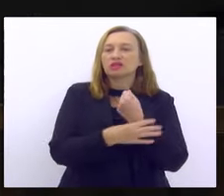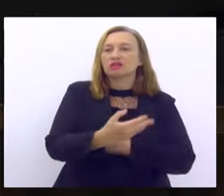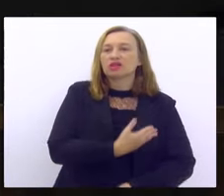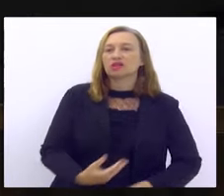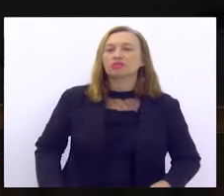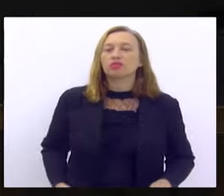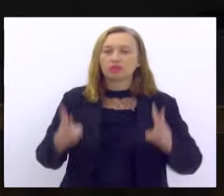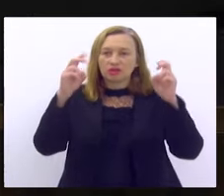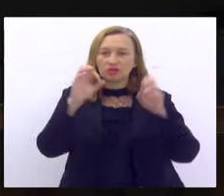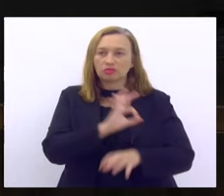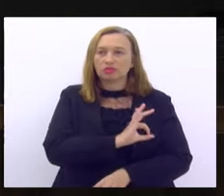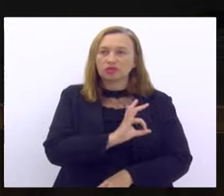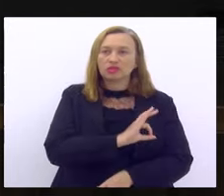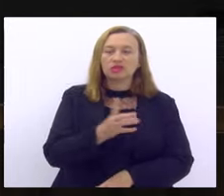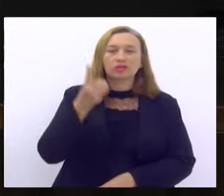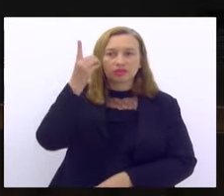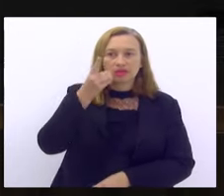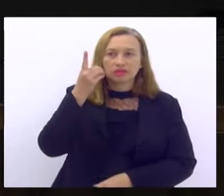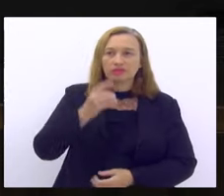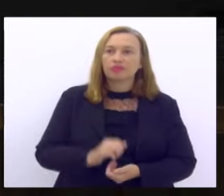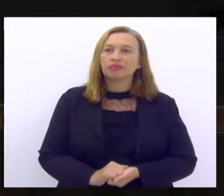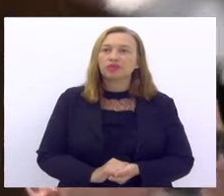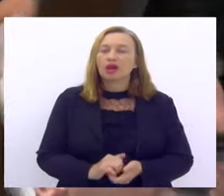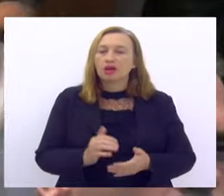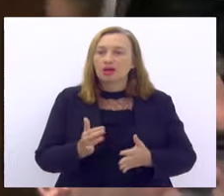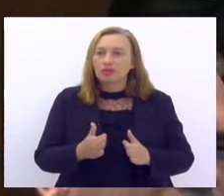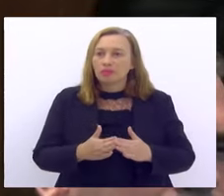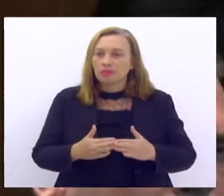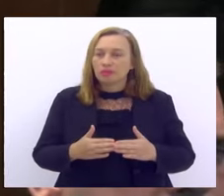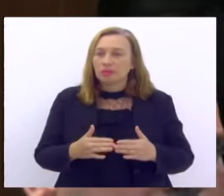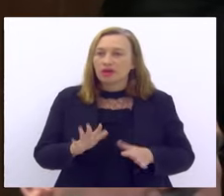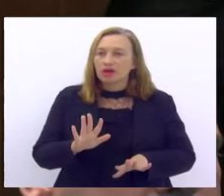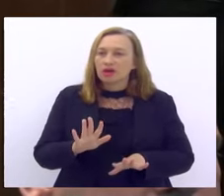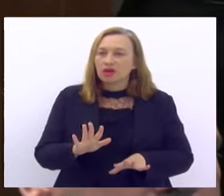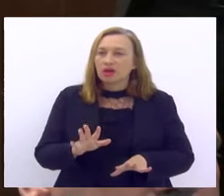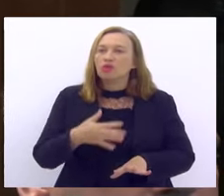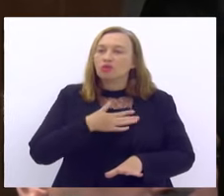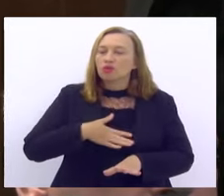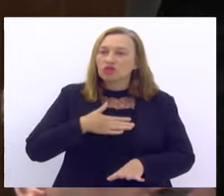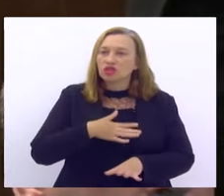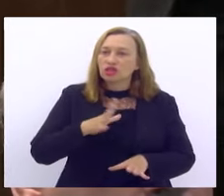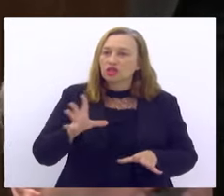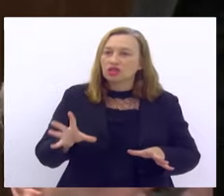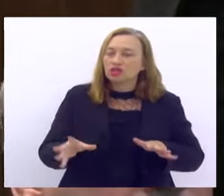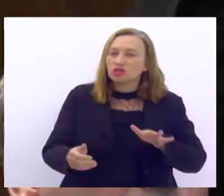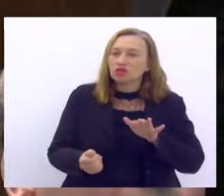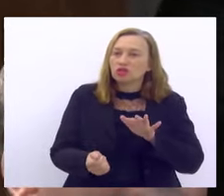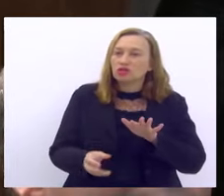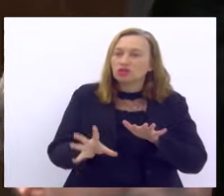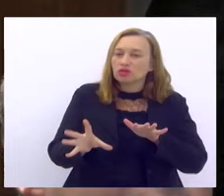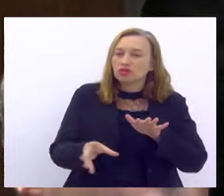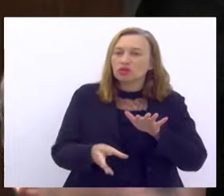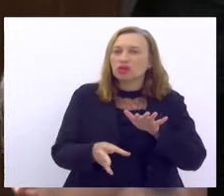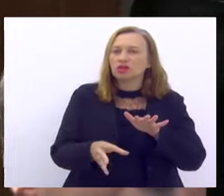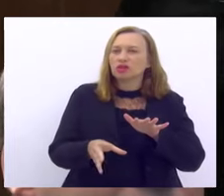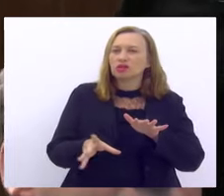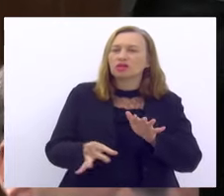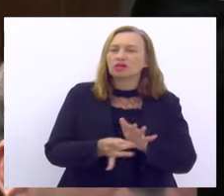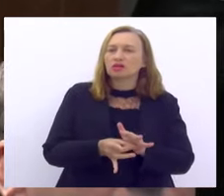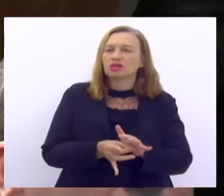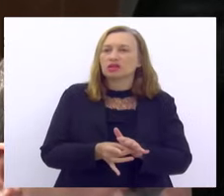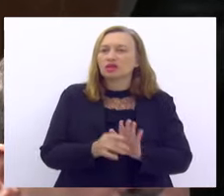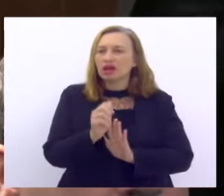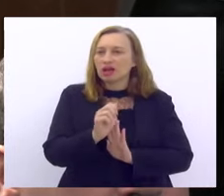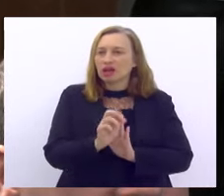Assuntos de Polícia, permita deputado... Oportunidade, presidenta, permita. Gostaria de anexar o meu relatório, né, o parecer da minha